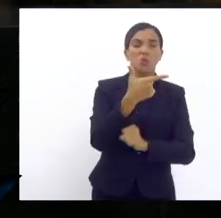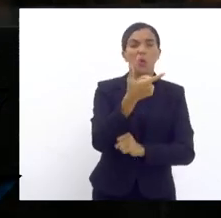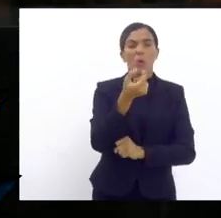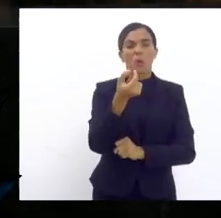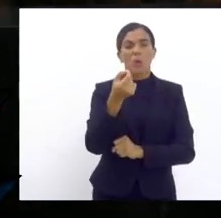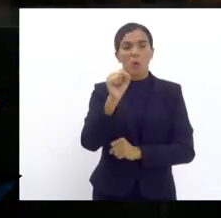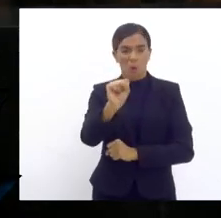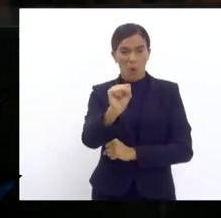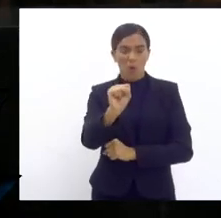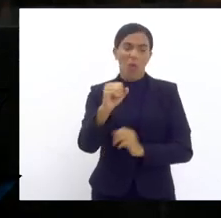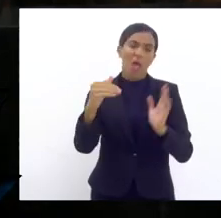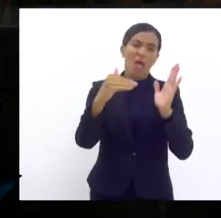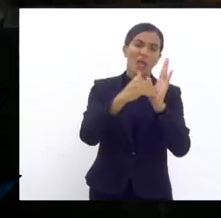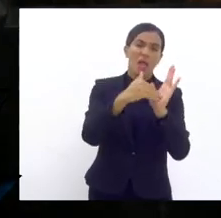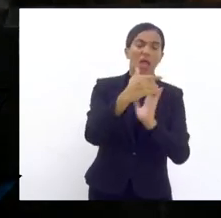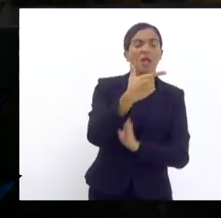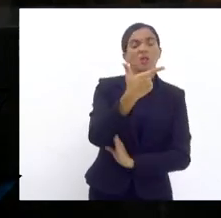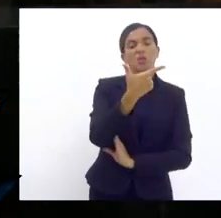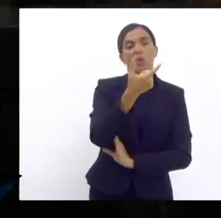a 2022